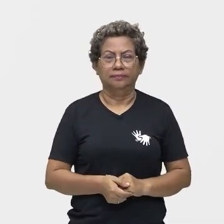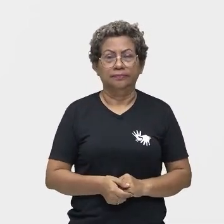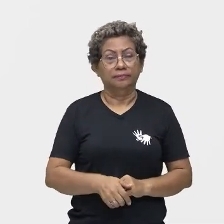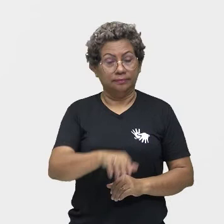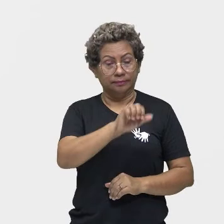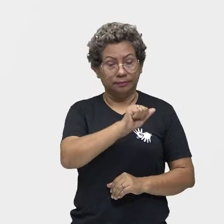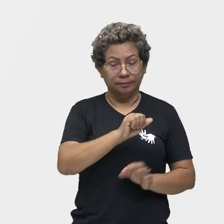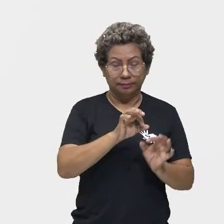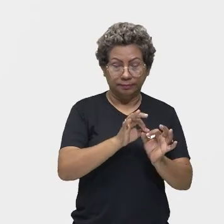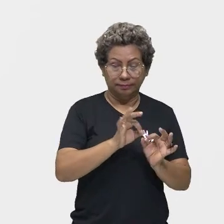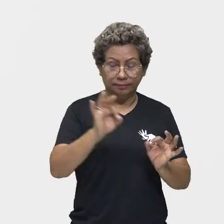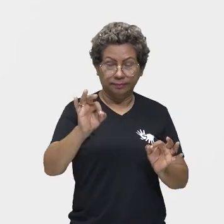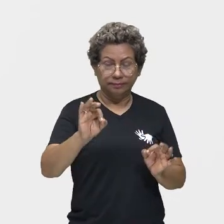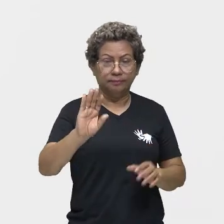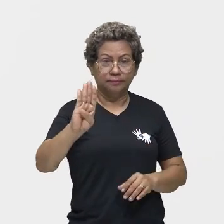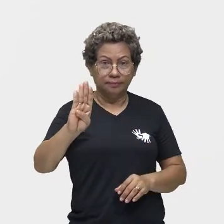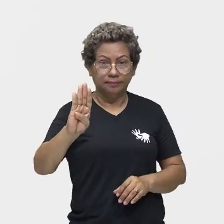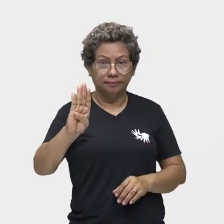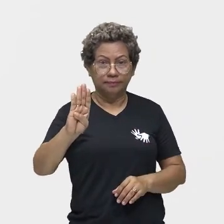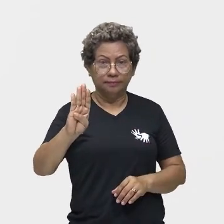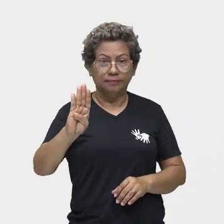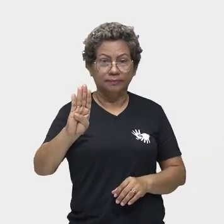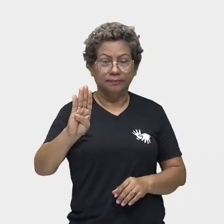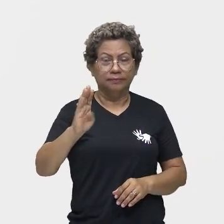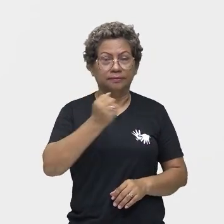16 metros um do outro.